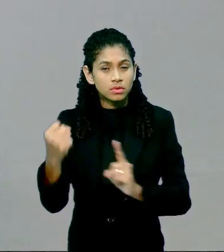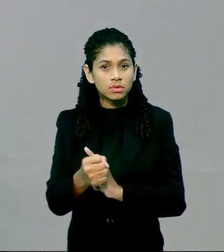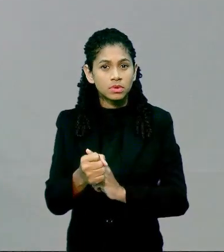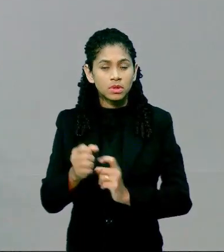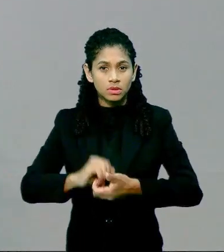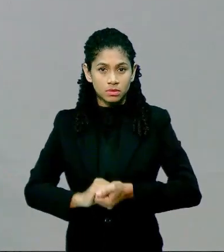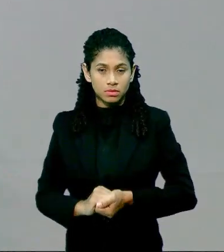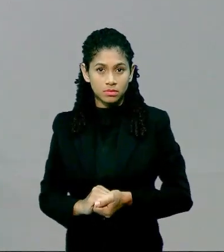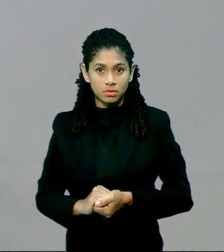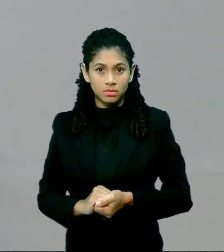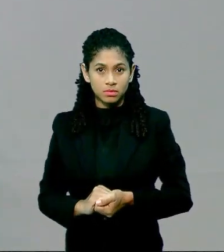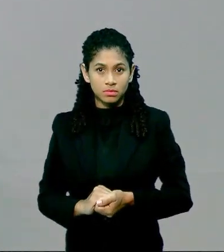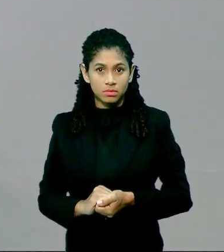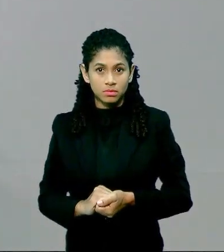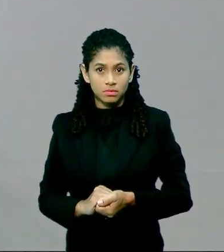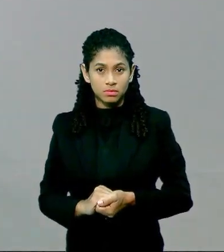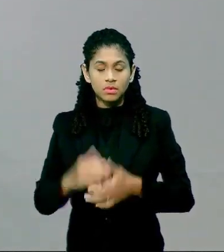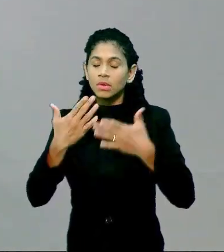Calma.